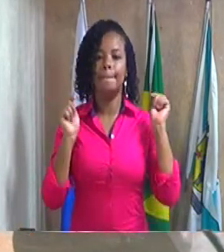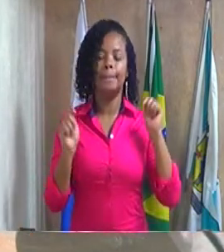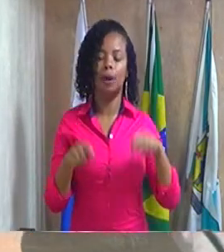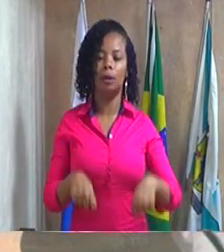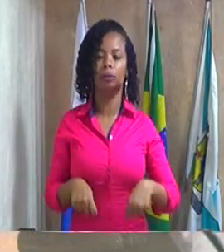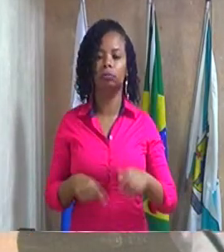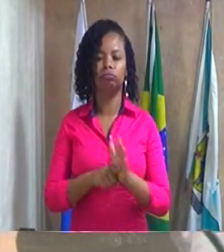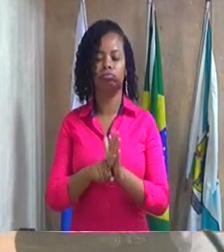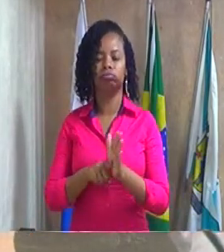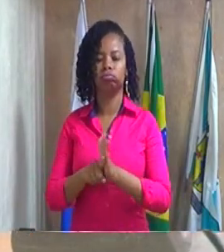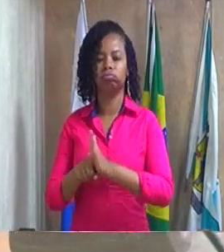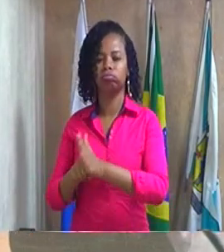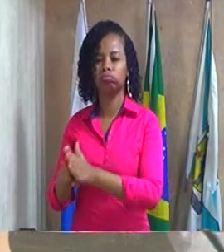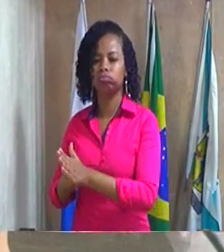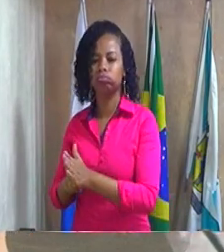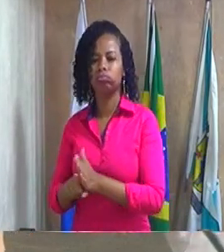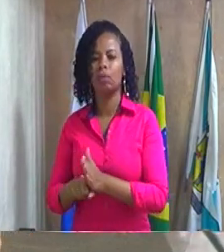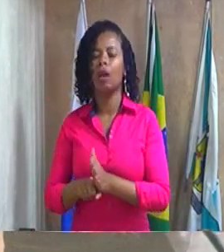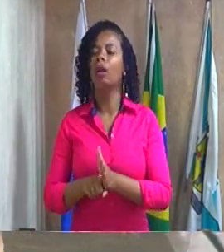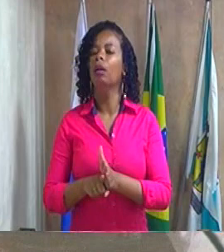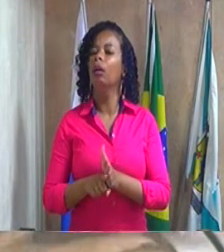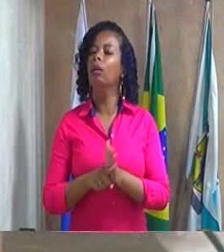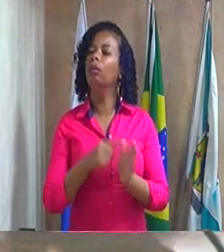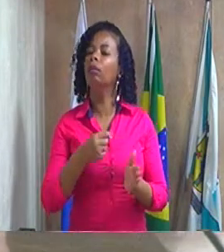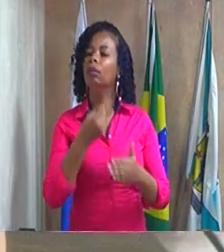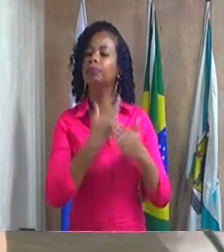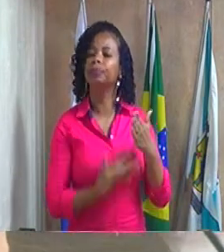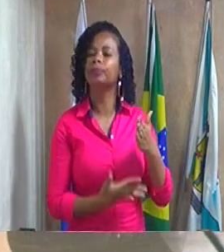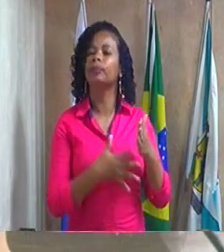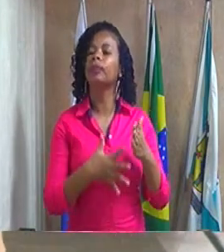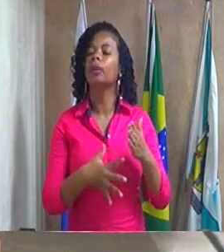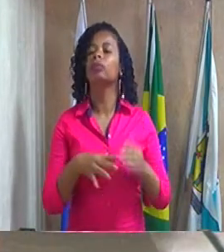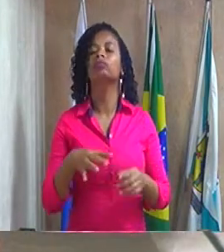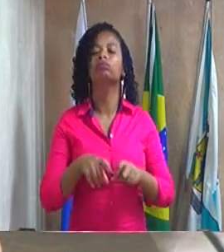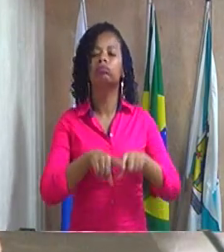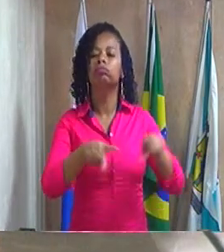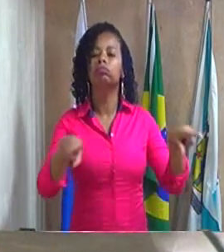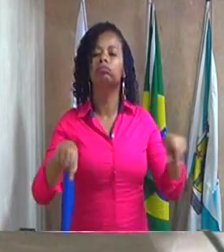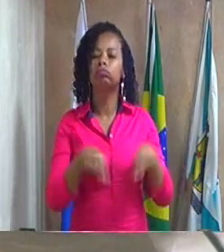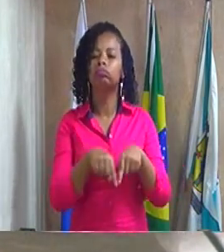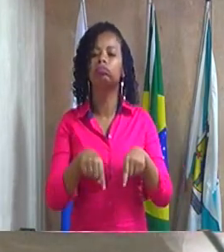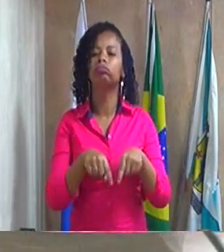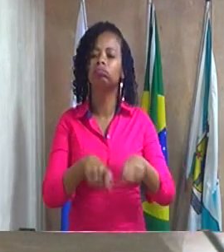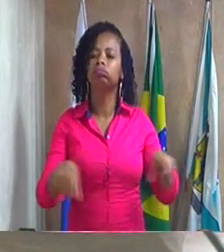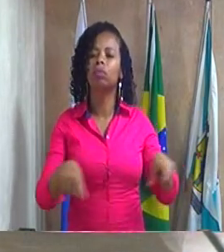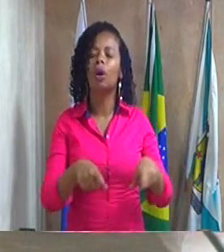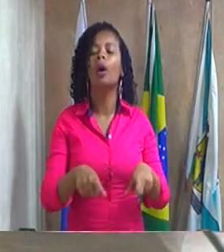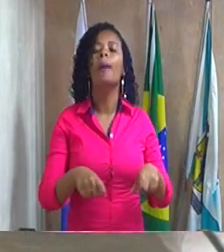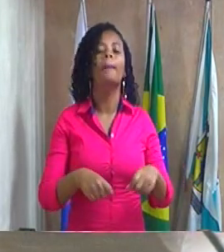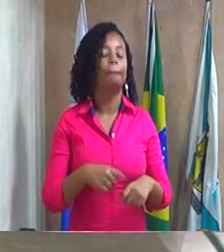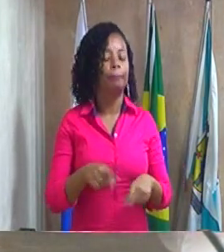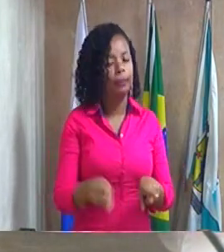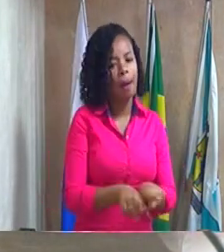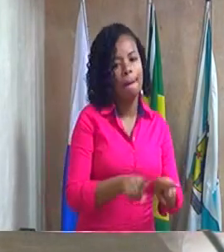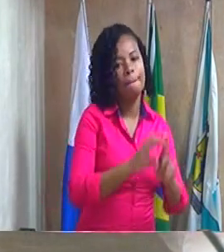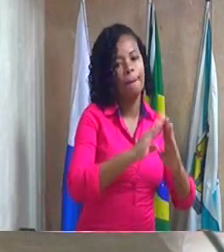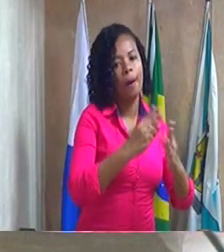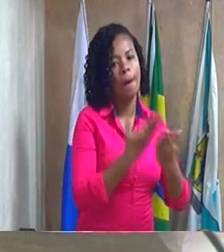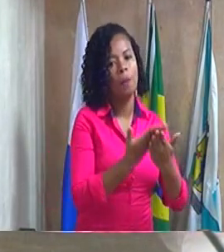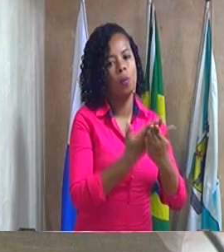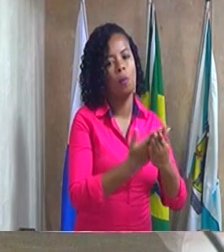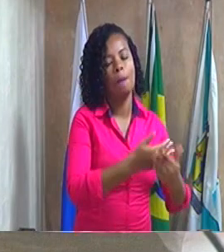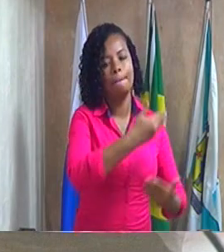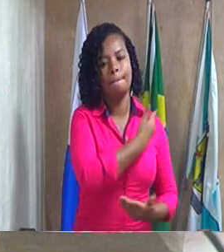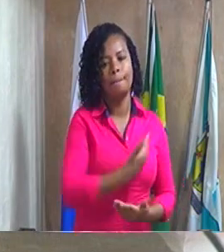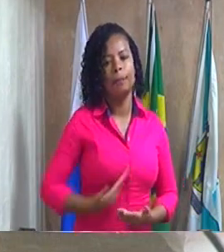um estudo no sentido de liberar a quadra e ou parte das escolas públicas municipais